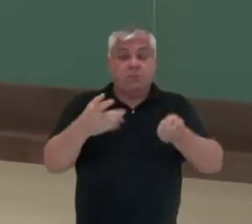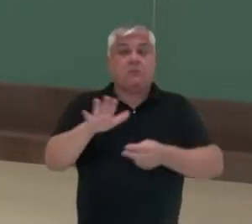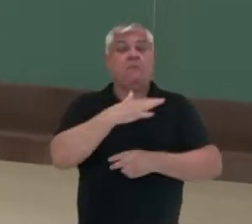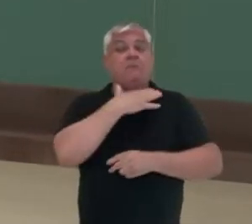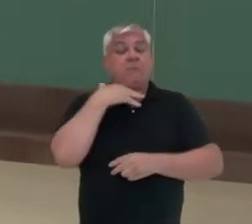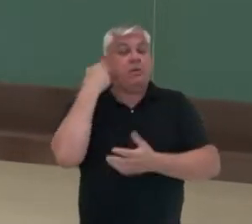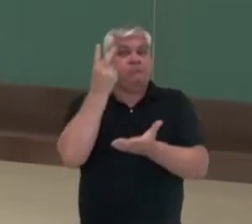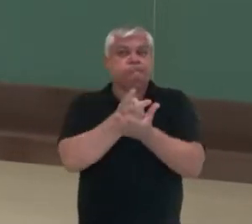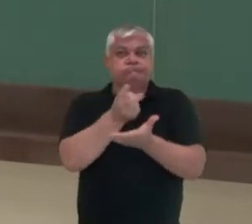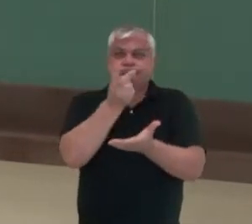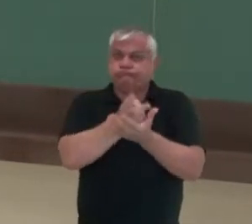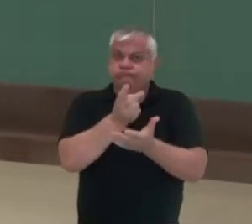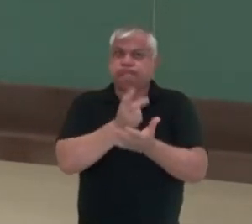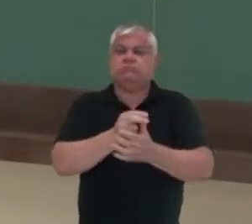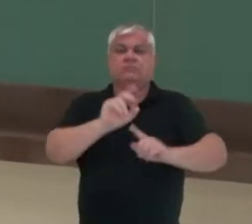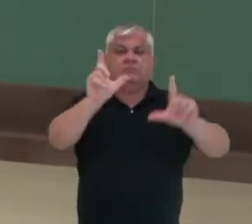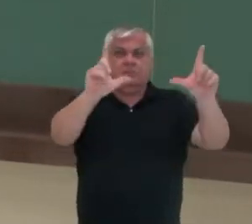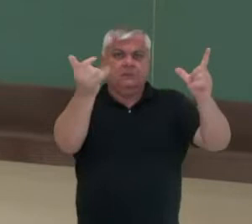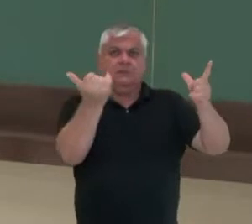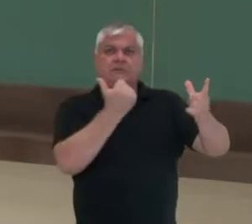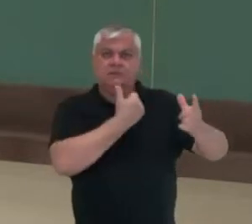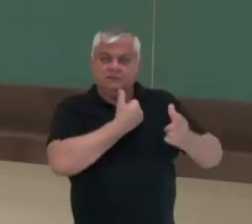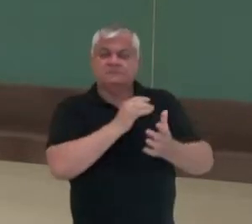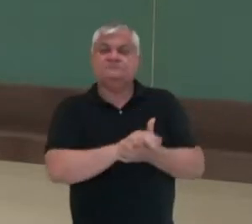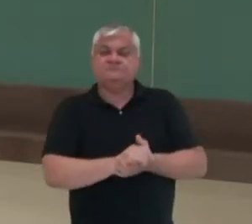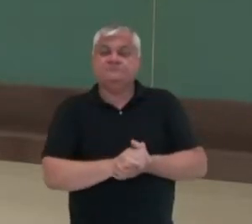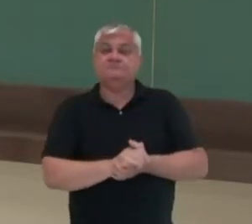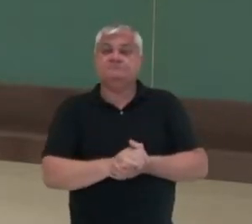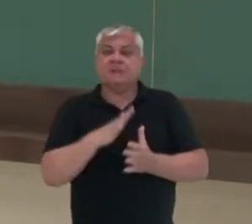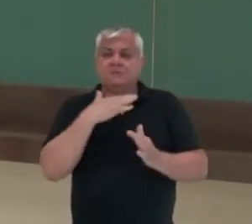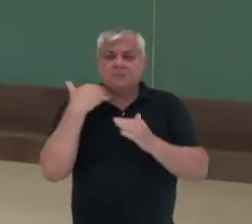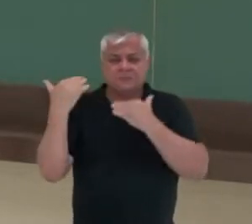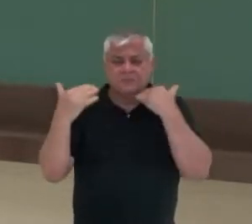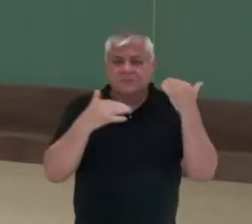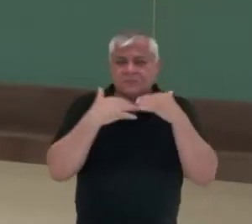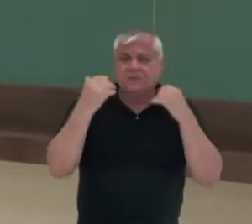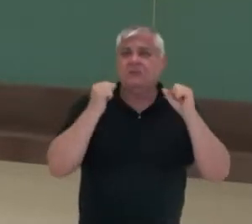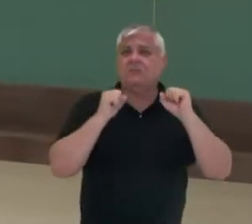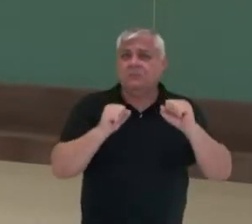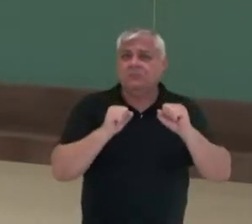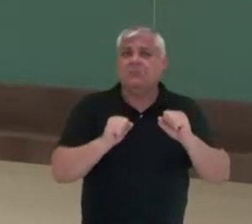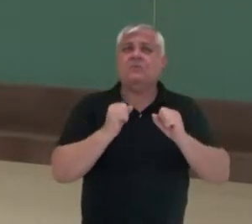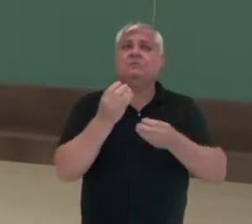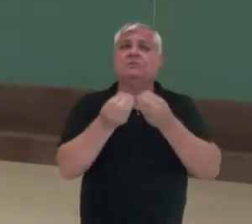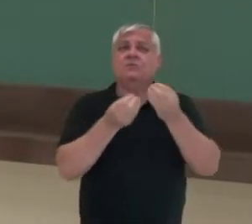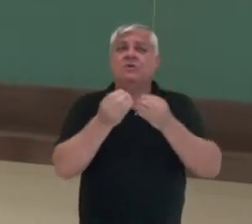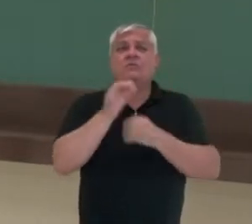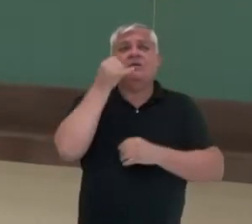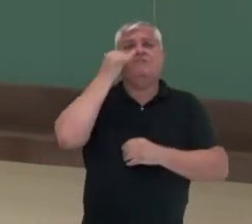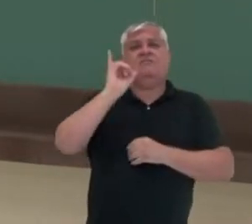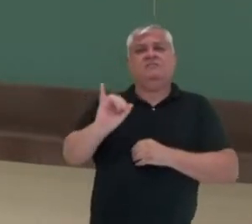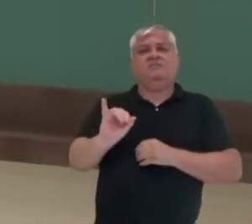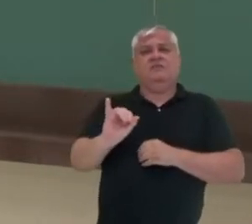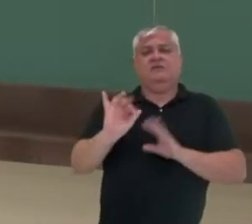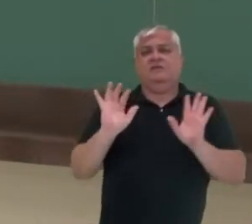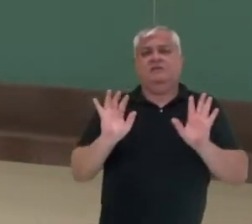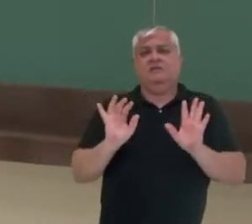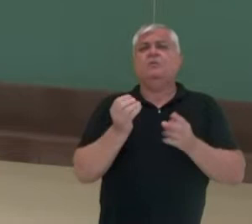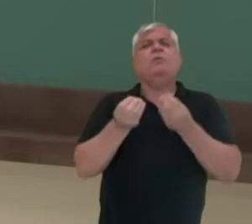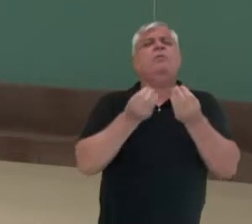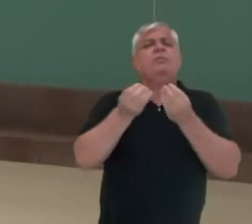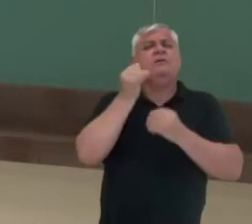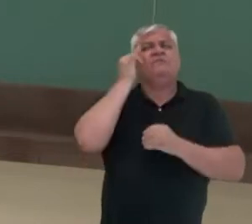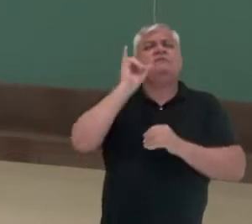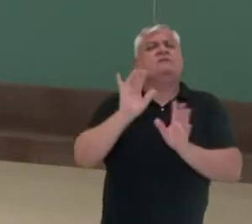Quem nunca viu uma notícia assim, né? Muitas dessas mortes, elas podem ser evitadas com atitudes simples,